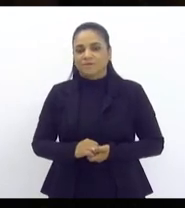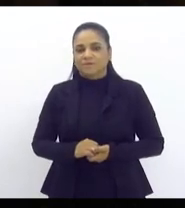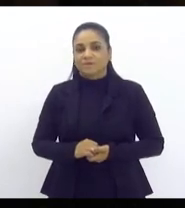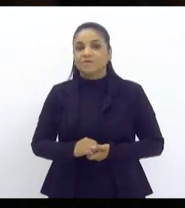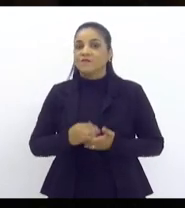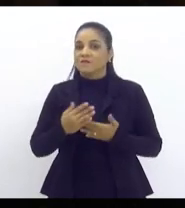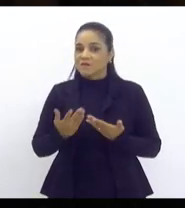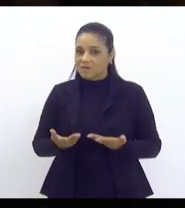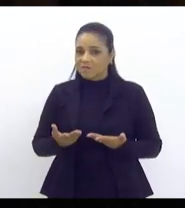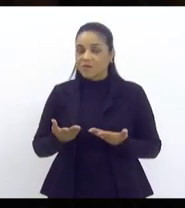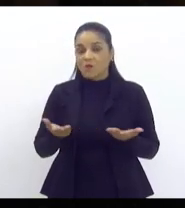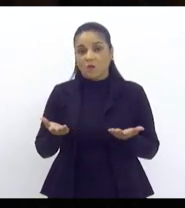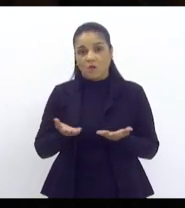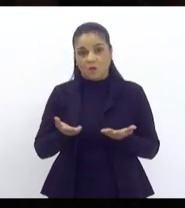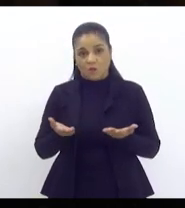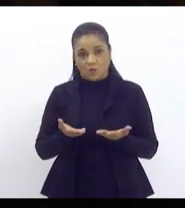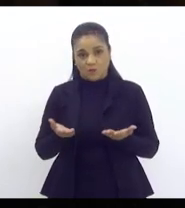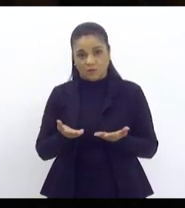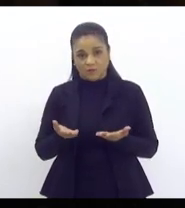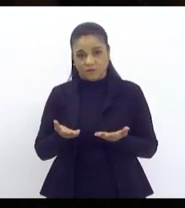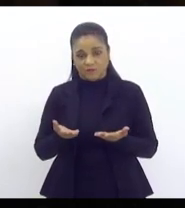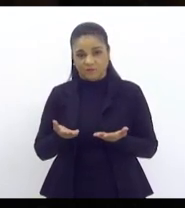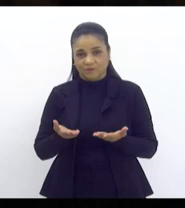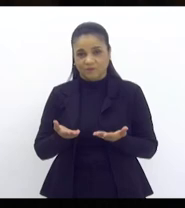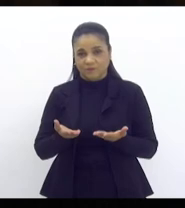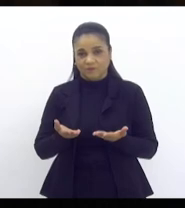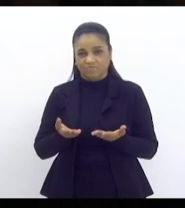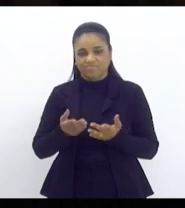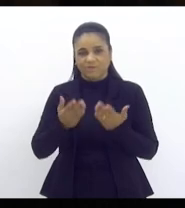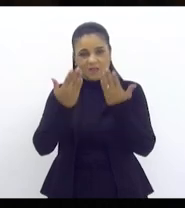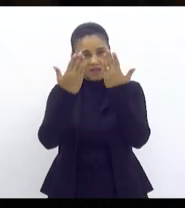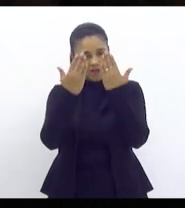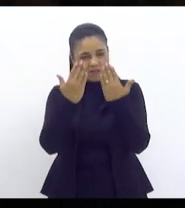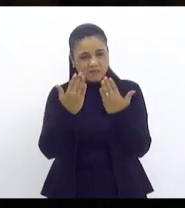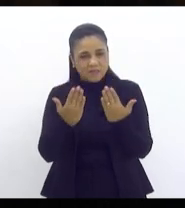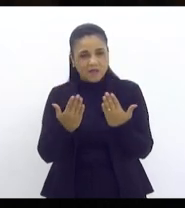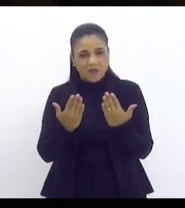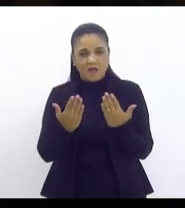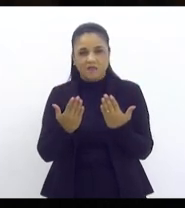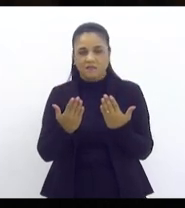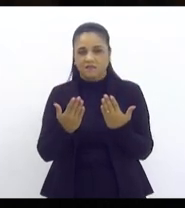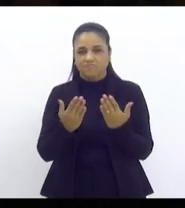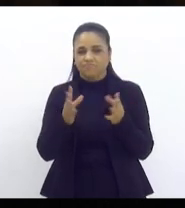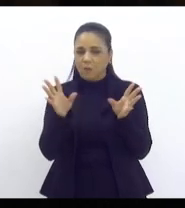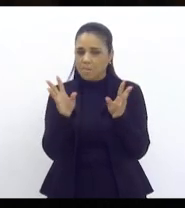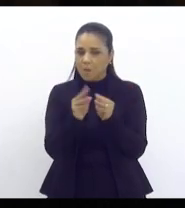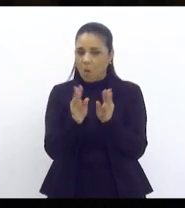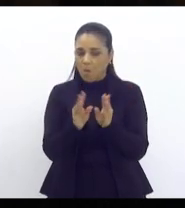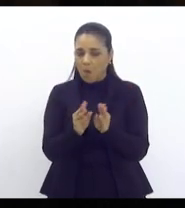Então, vamos, no dia de hoje, fazer uma análise muito sintética